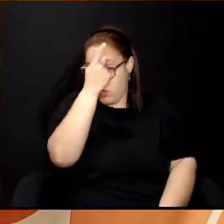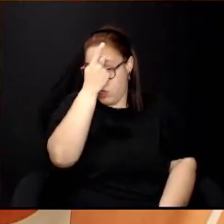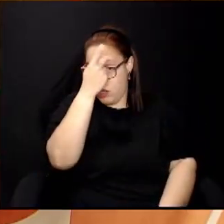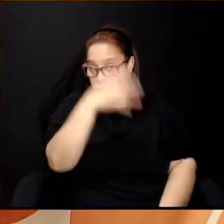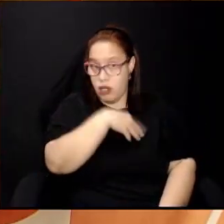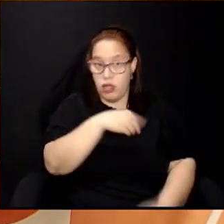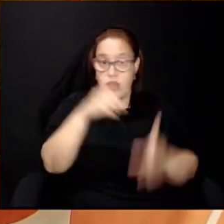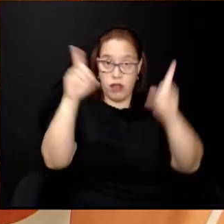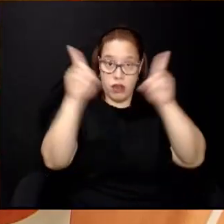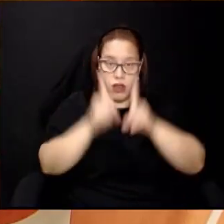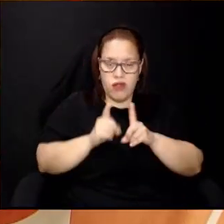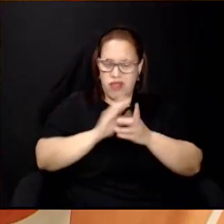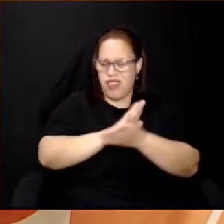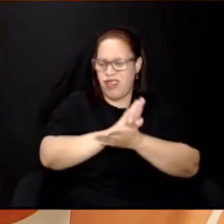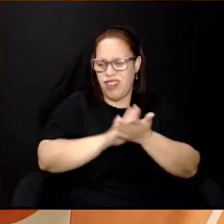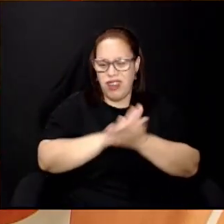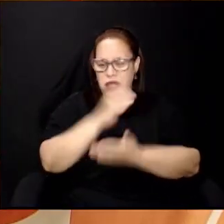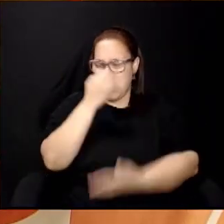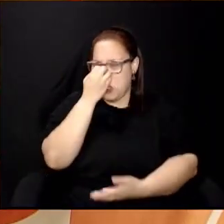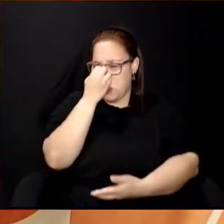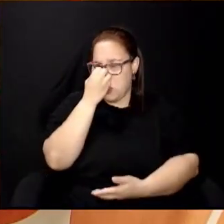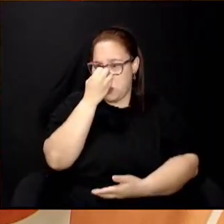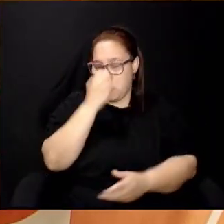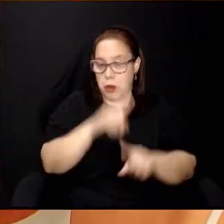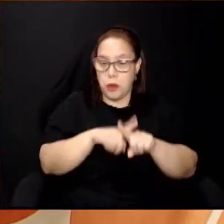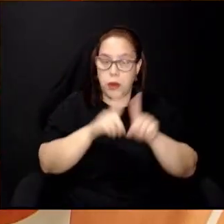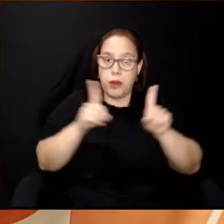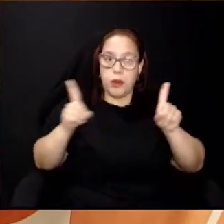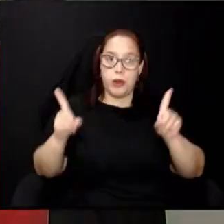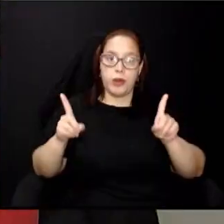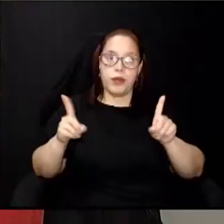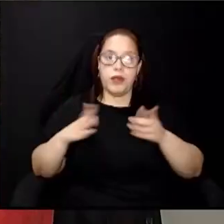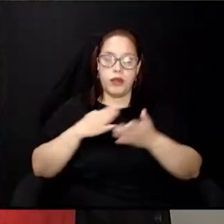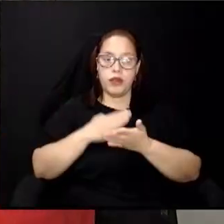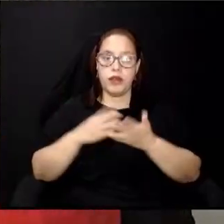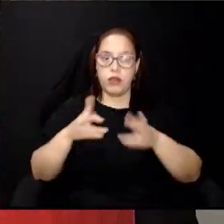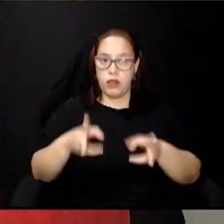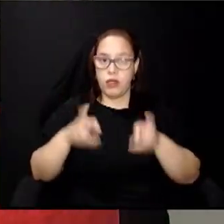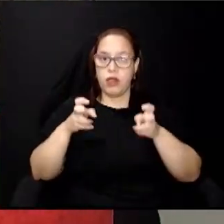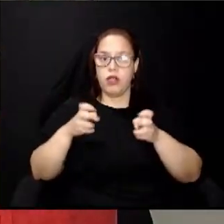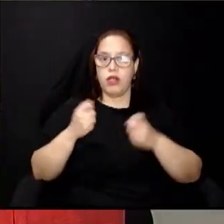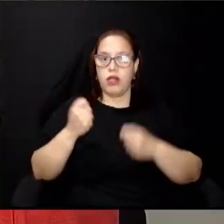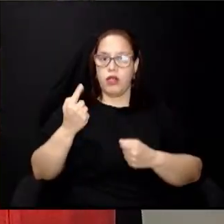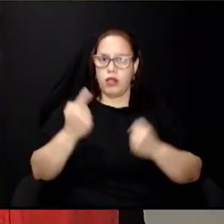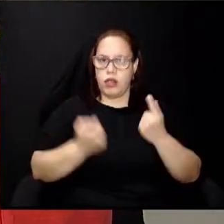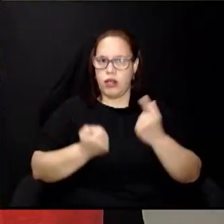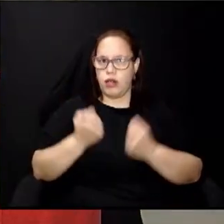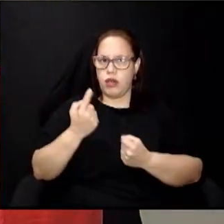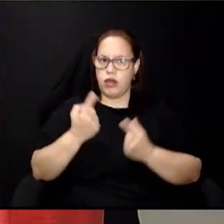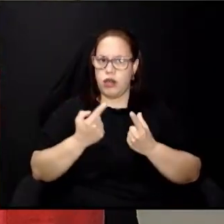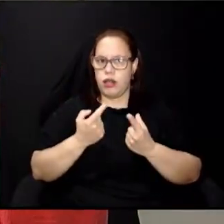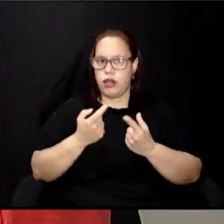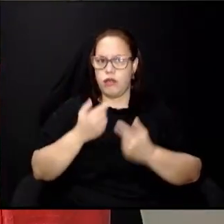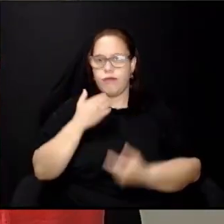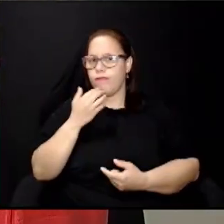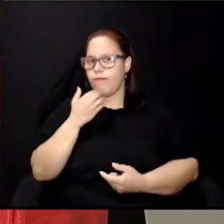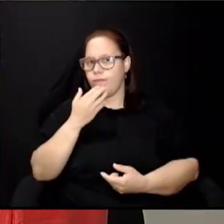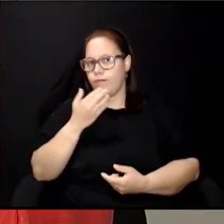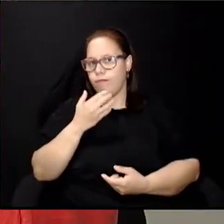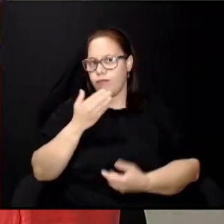nenhuma, né? Mas a gente começa a perceber algumas coisas e não dá para fazer de conta que ela não tá